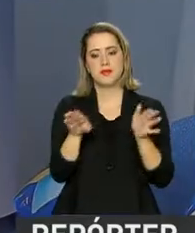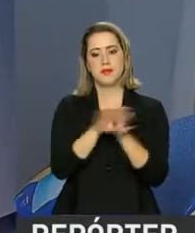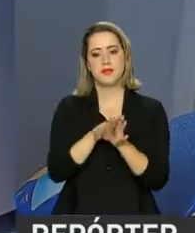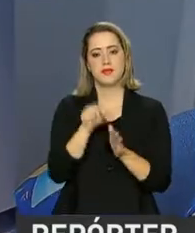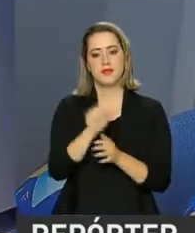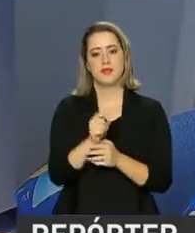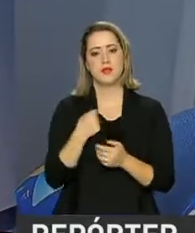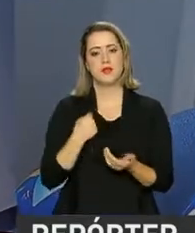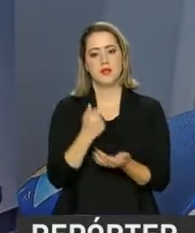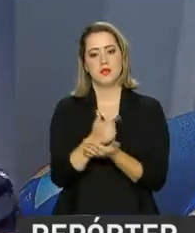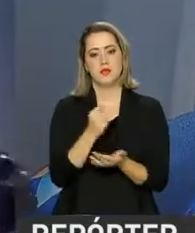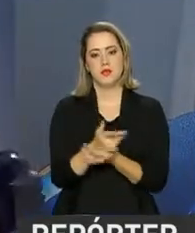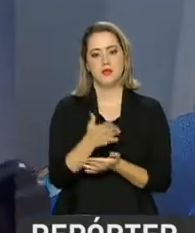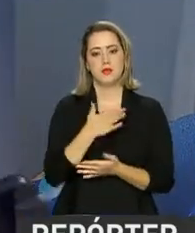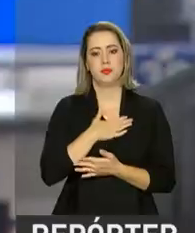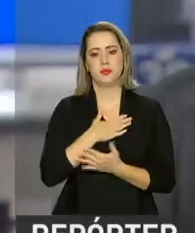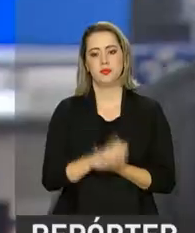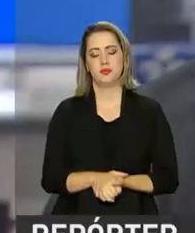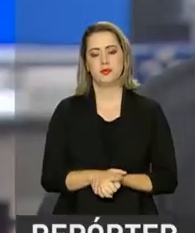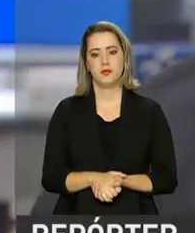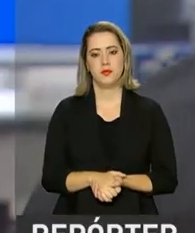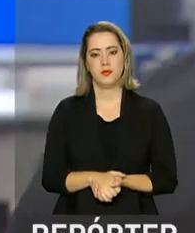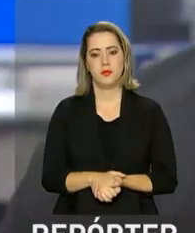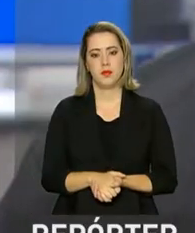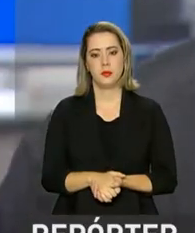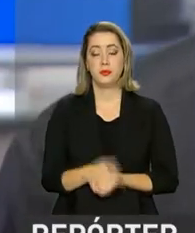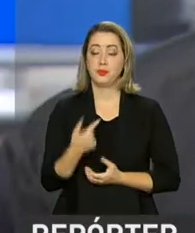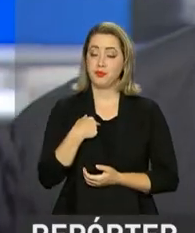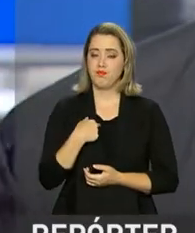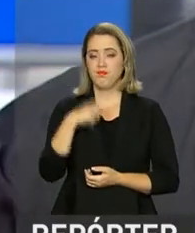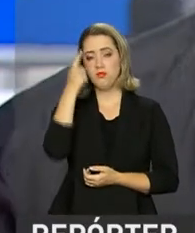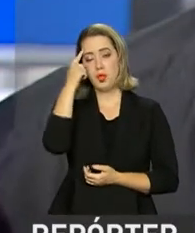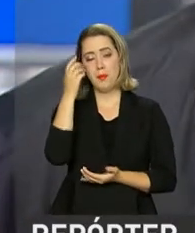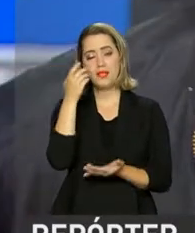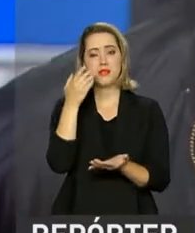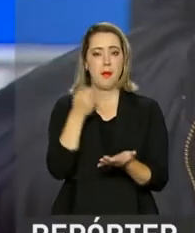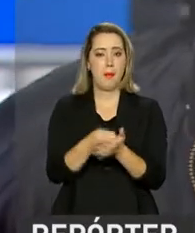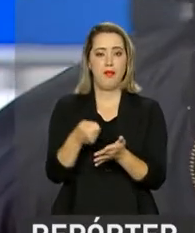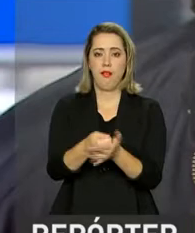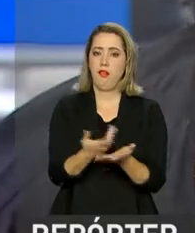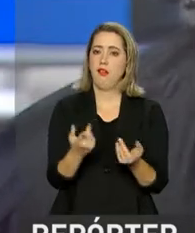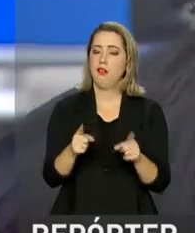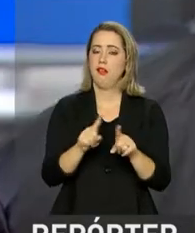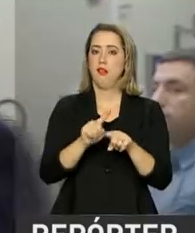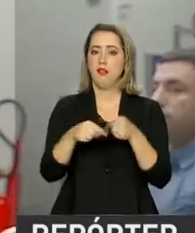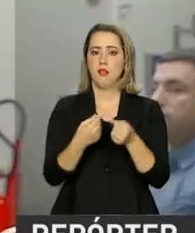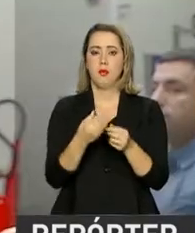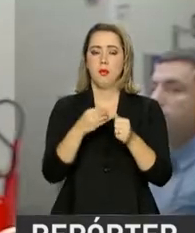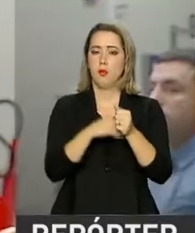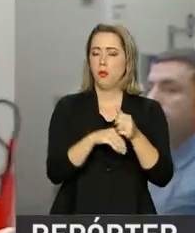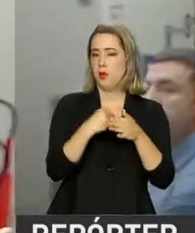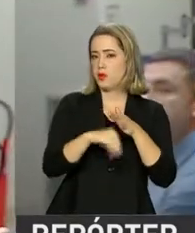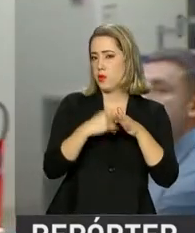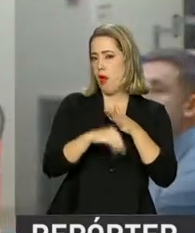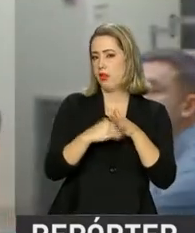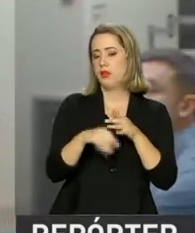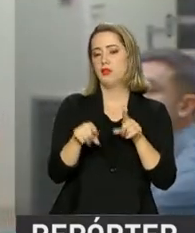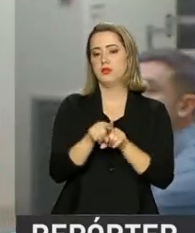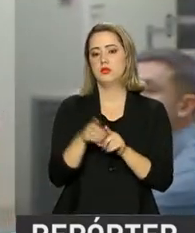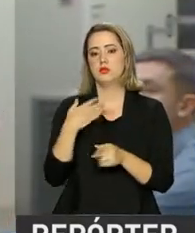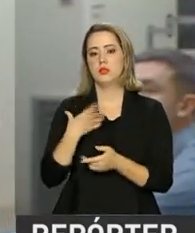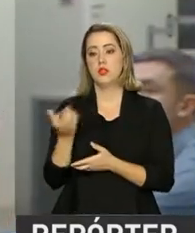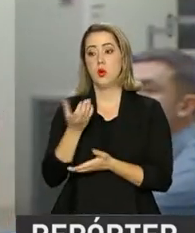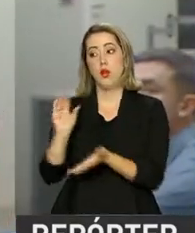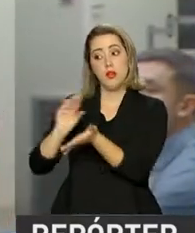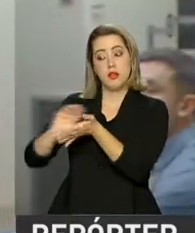vou comprar algumas coisinhas para mim inicialmente eu pensei pagar algumas contas e guardar o restante para uma eventual emergência pensa em investir colocar